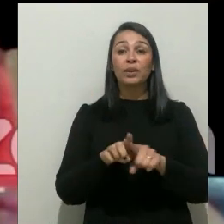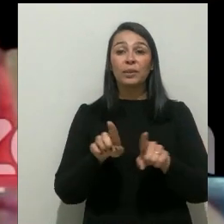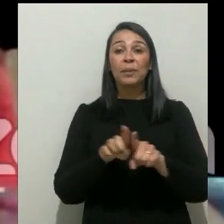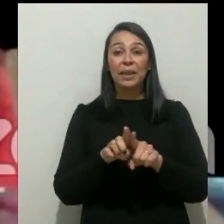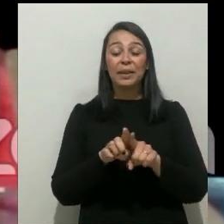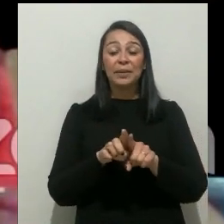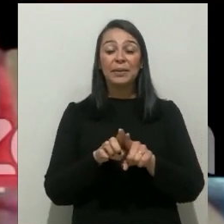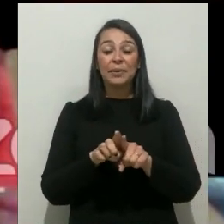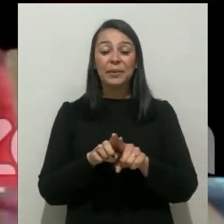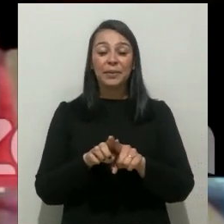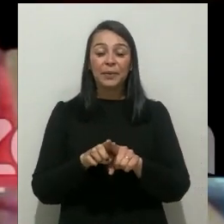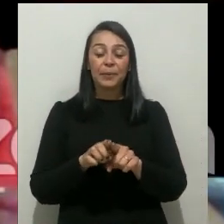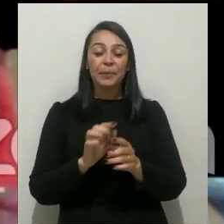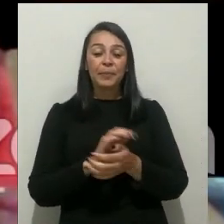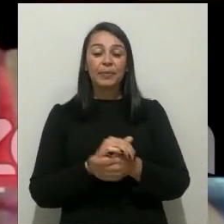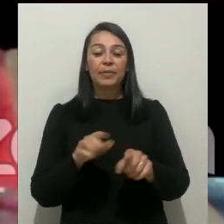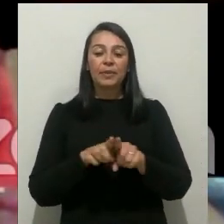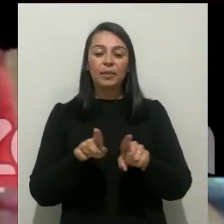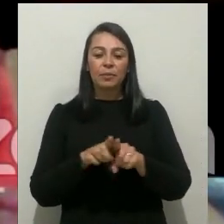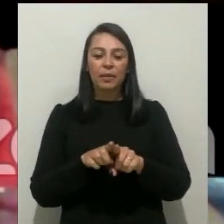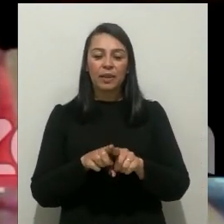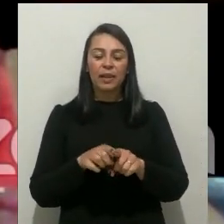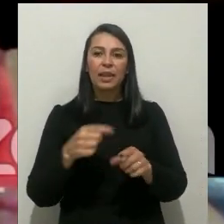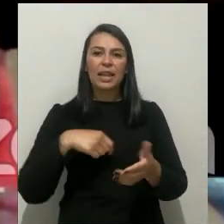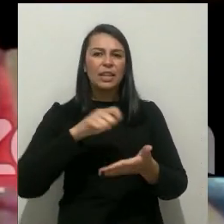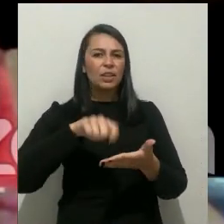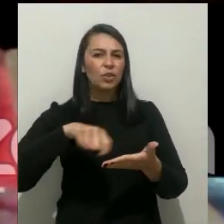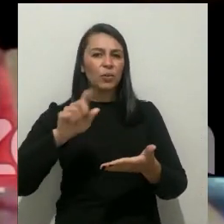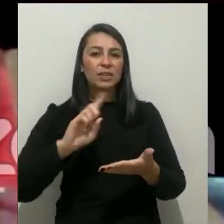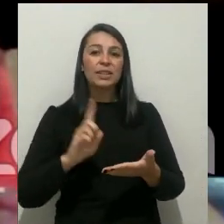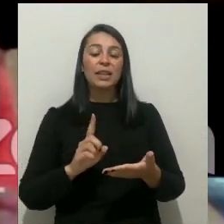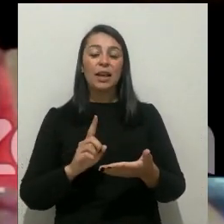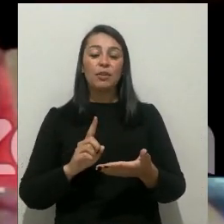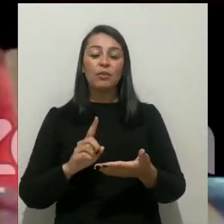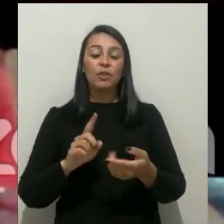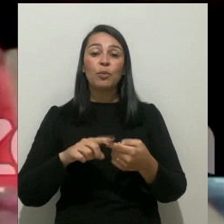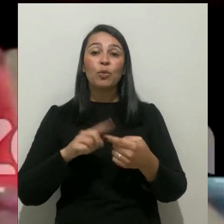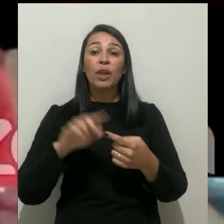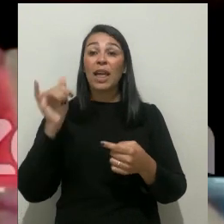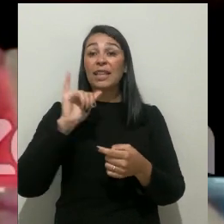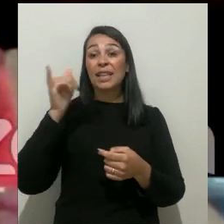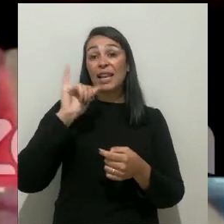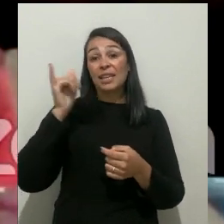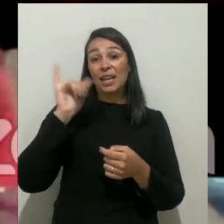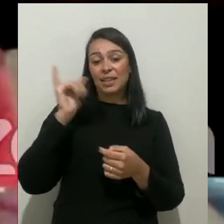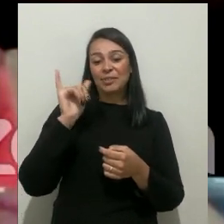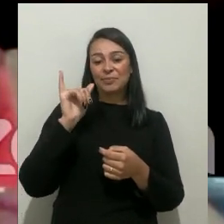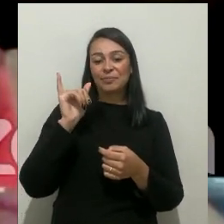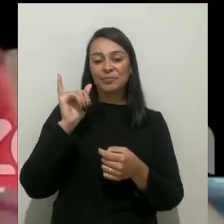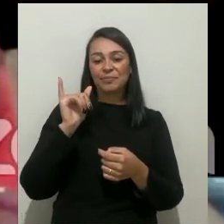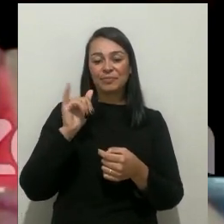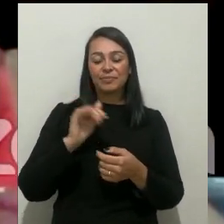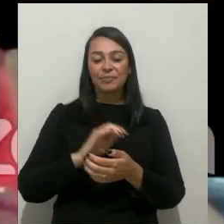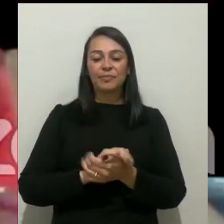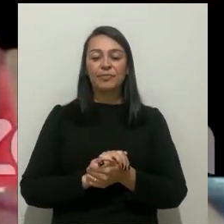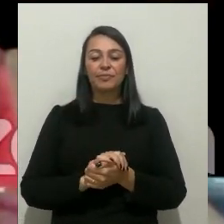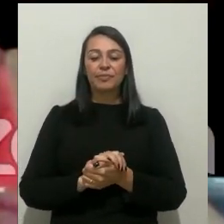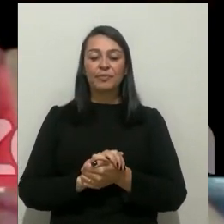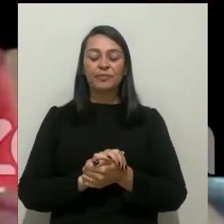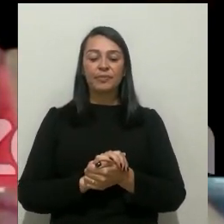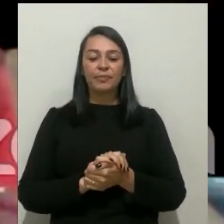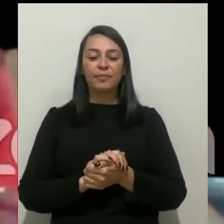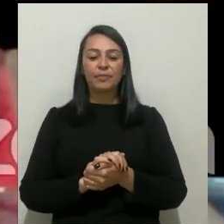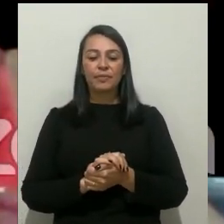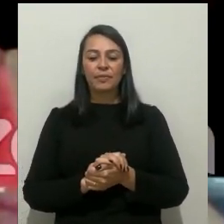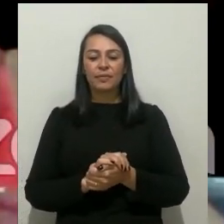é por acaso. Ele não pôde ter isso reconhecido, inclusive ele não assinava assim, porque justamente ele era italiano. Italiano, ele não foi possível reconhecimento, mas ele teve